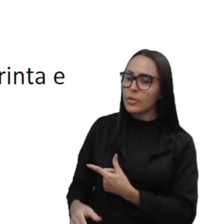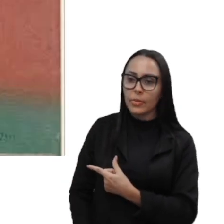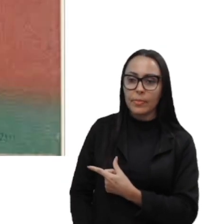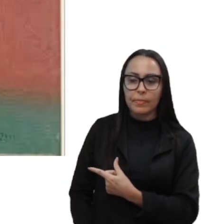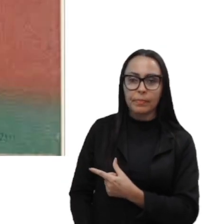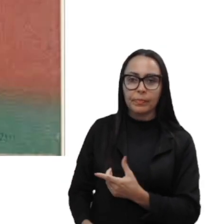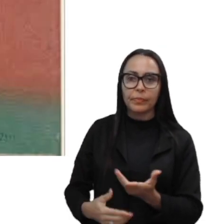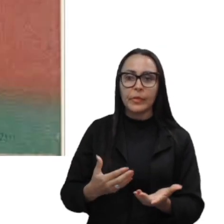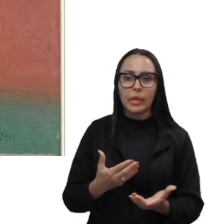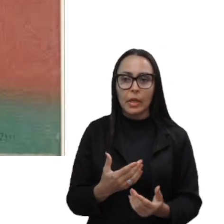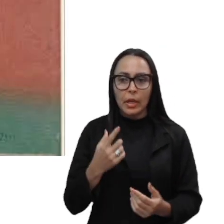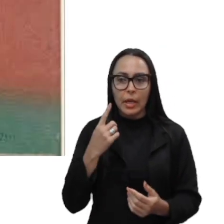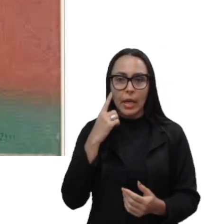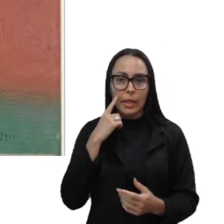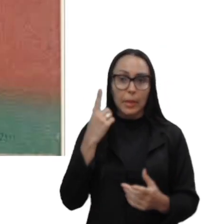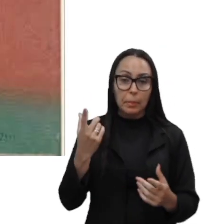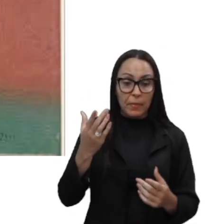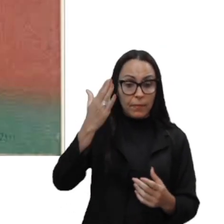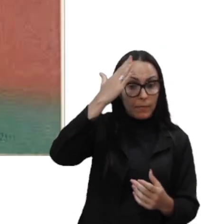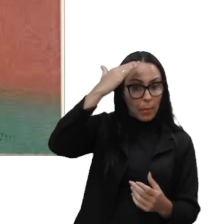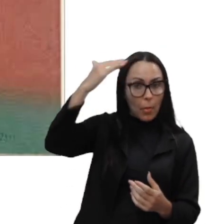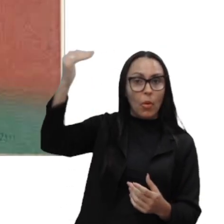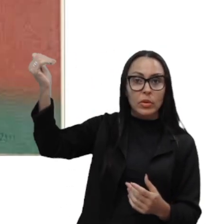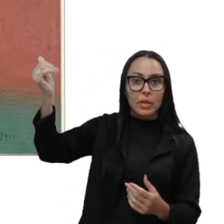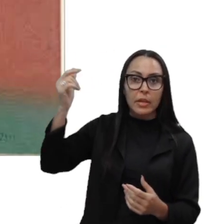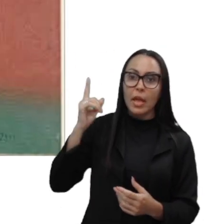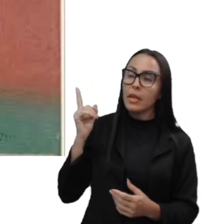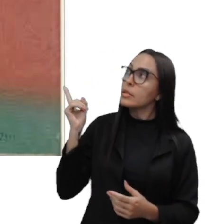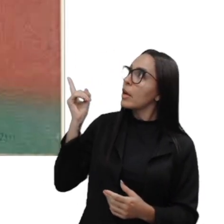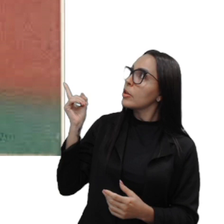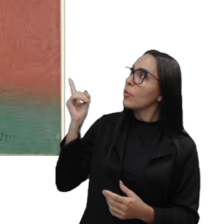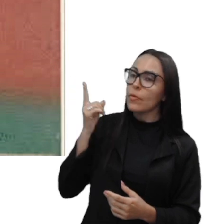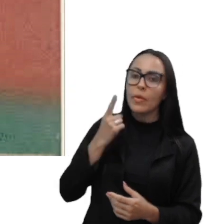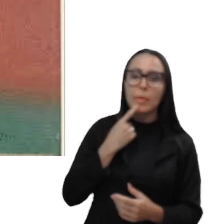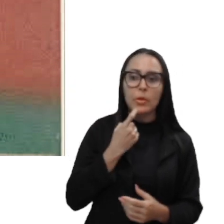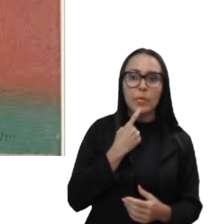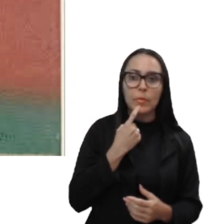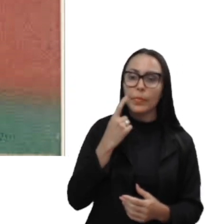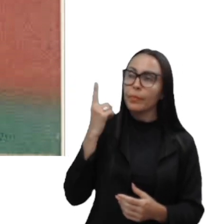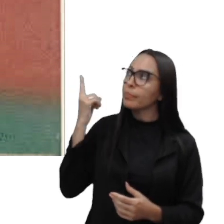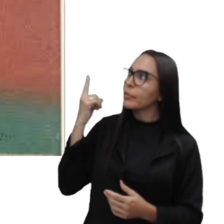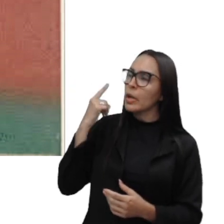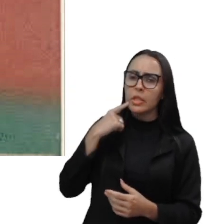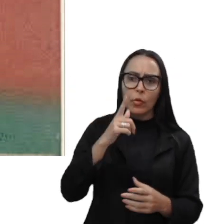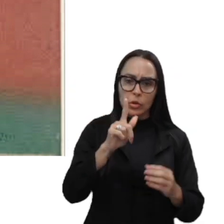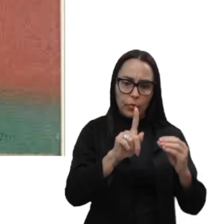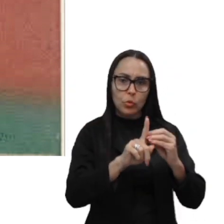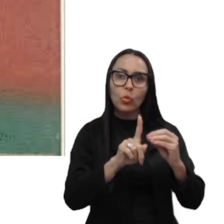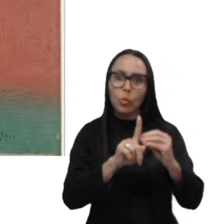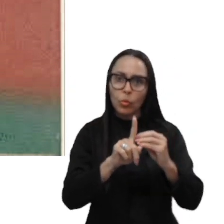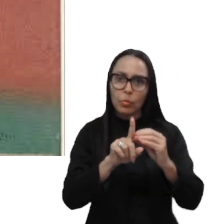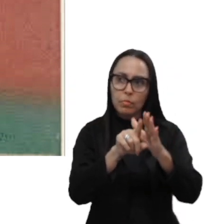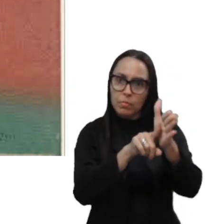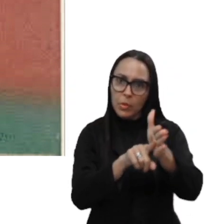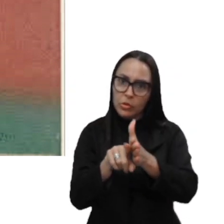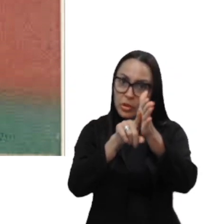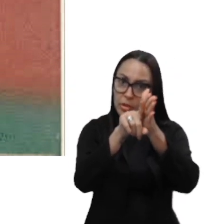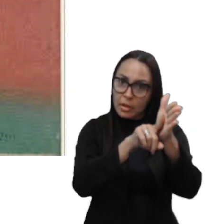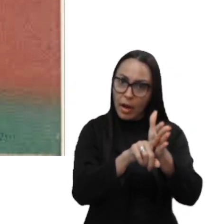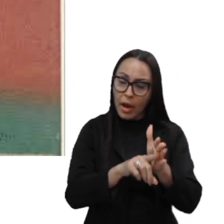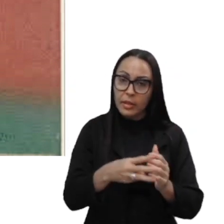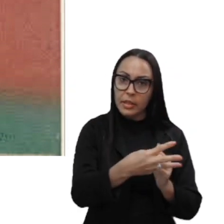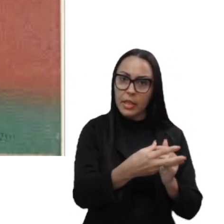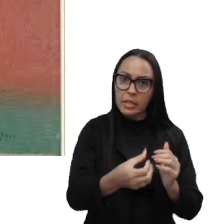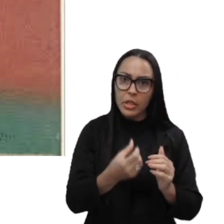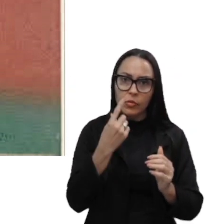imagens e uma das mais famosas é essa, que é o Fuji vermelho. Se vocês forem no Google e pesquisar, né, as 36, vocês